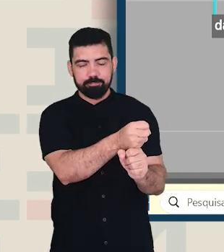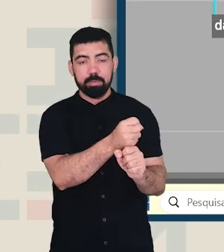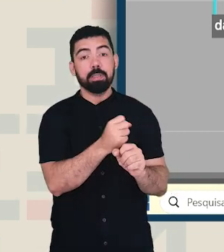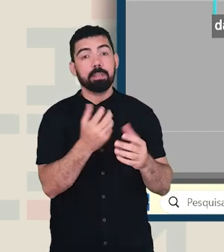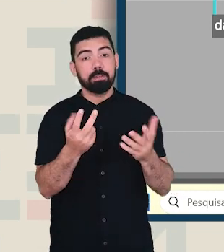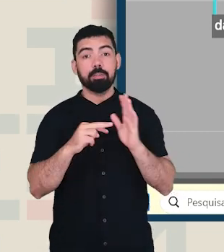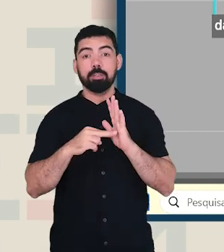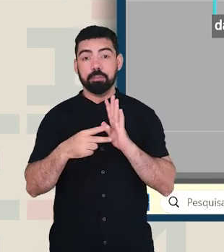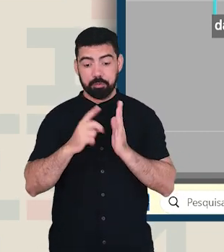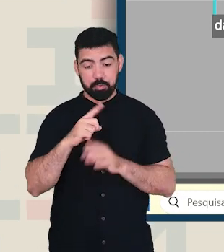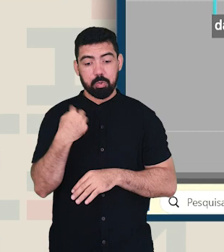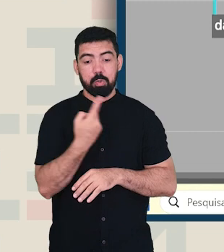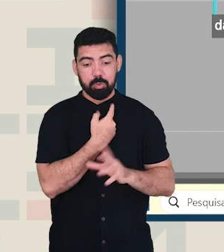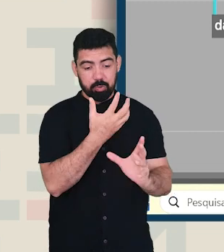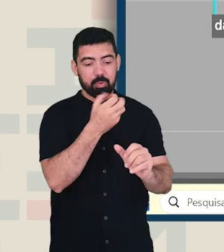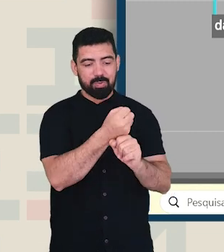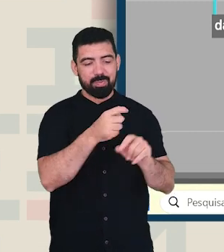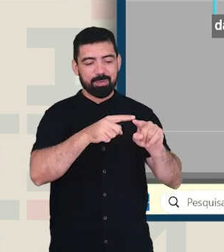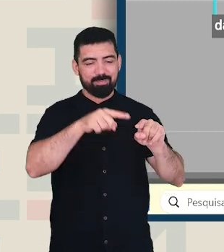ondas.